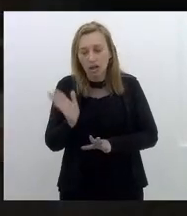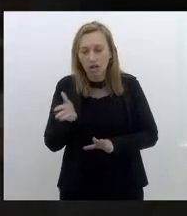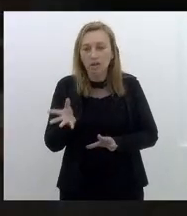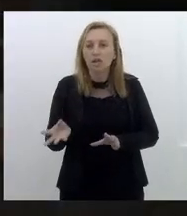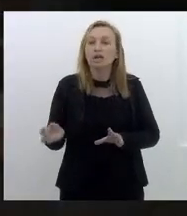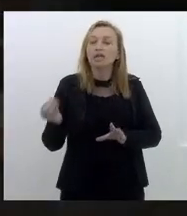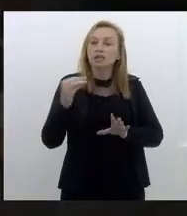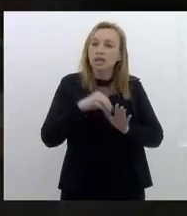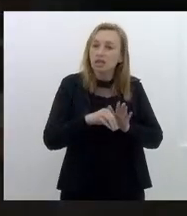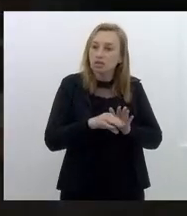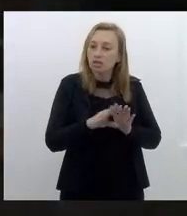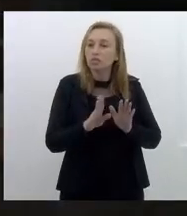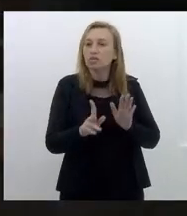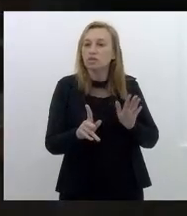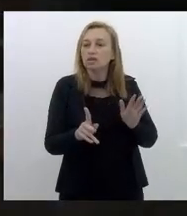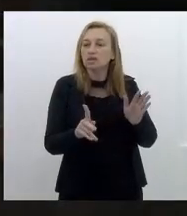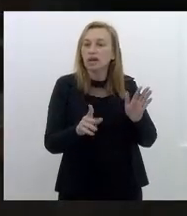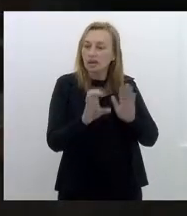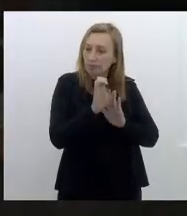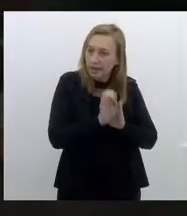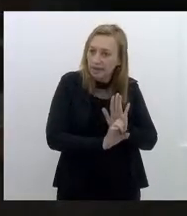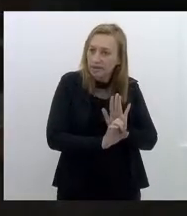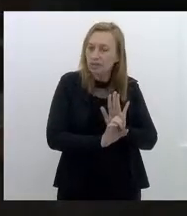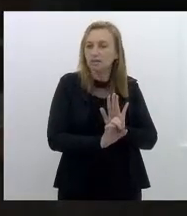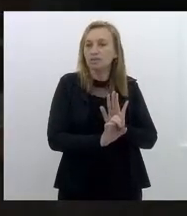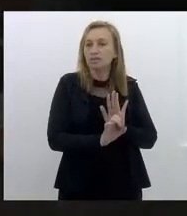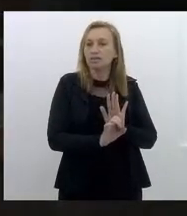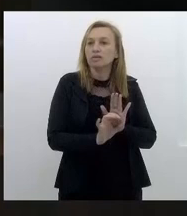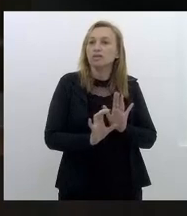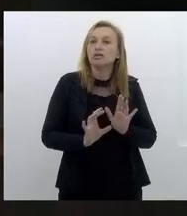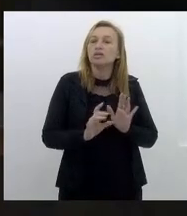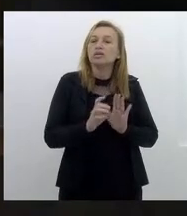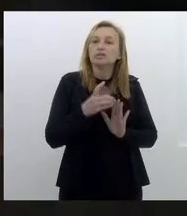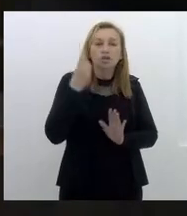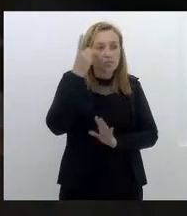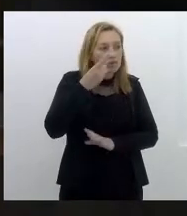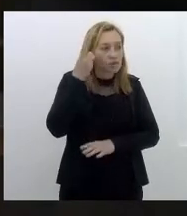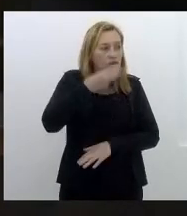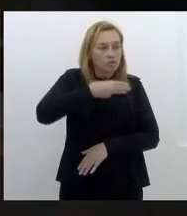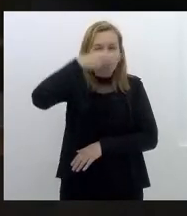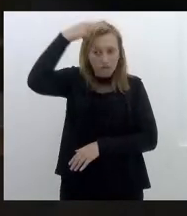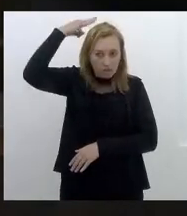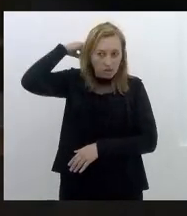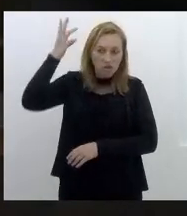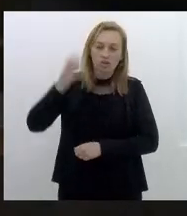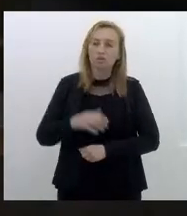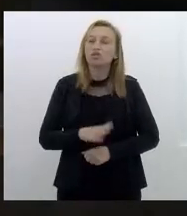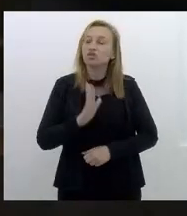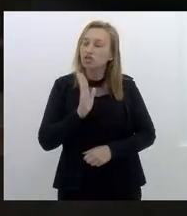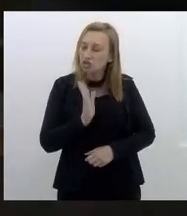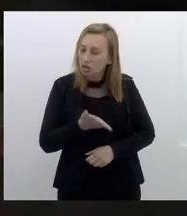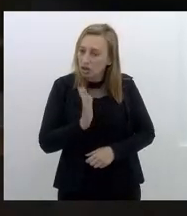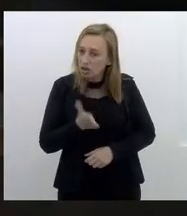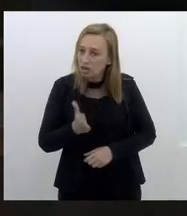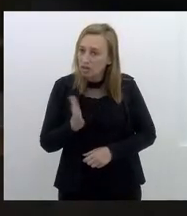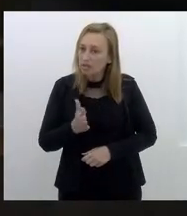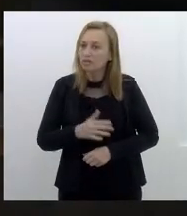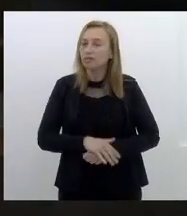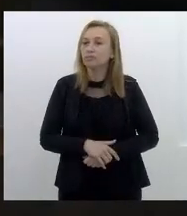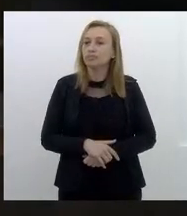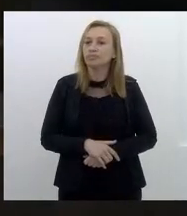nesse processo e que vai ser o mar emenda colocada pelo Deputado Márcio Pacheco já está